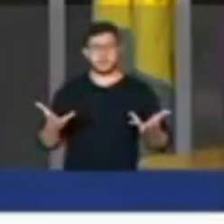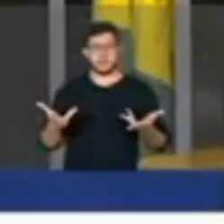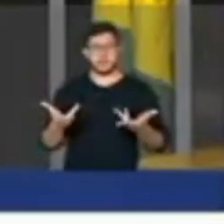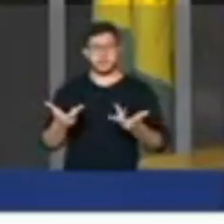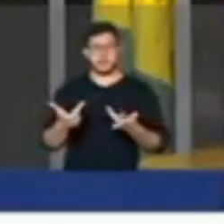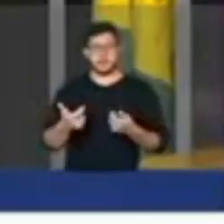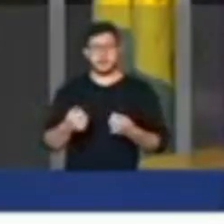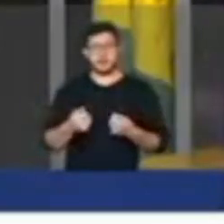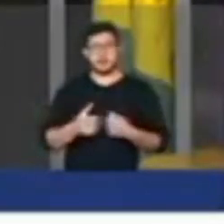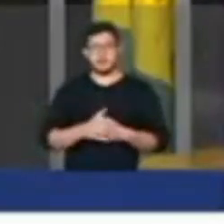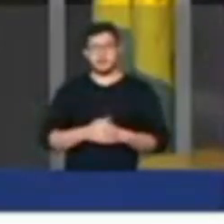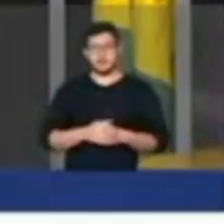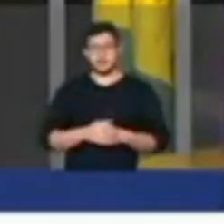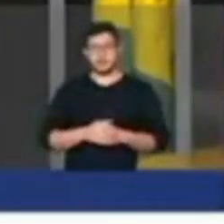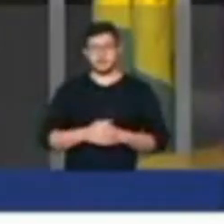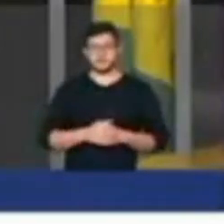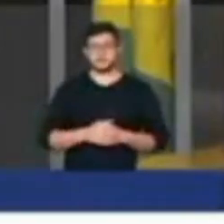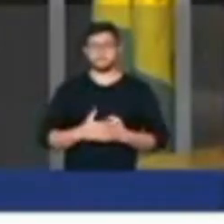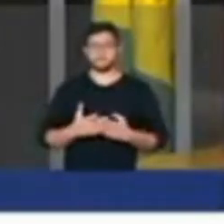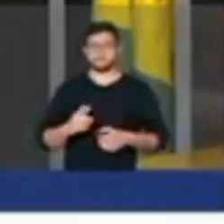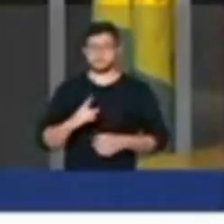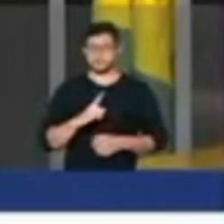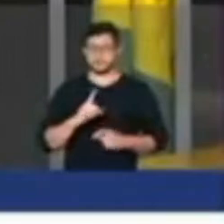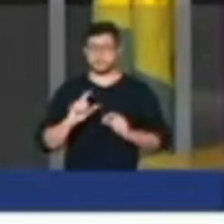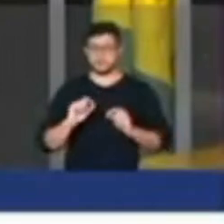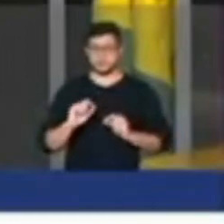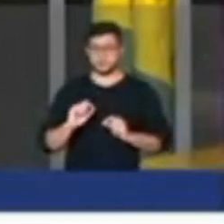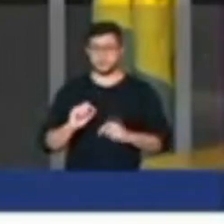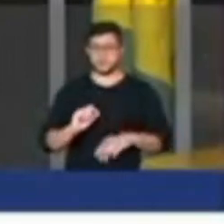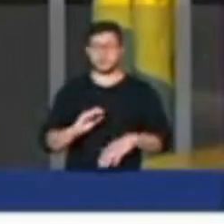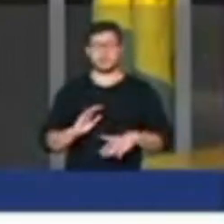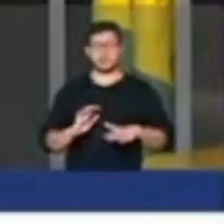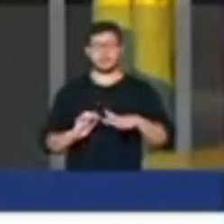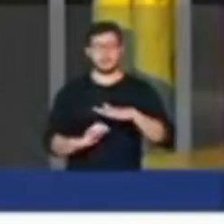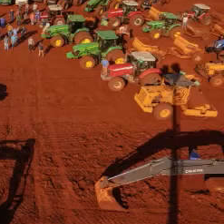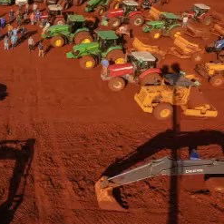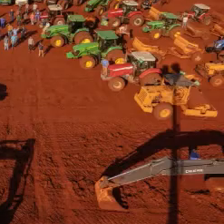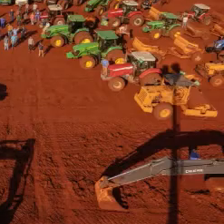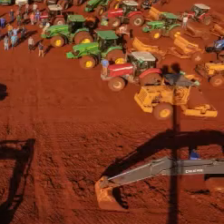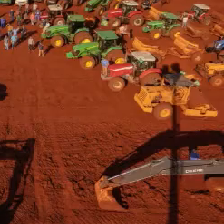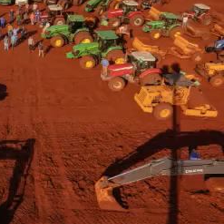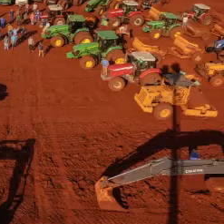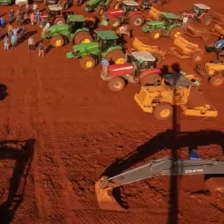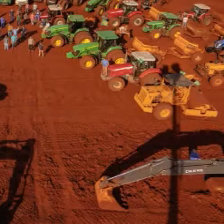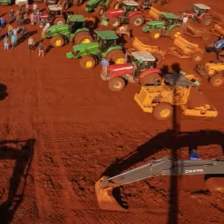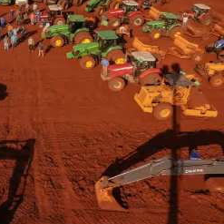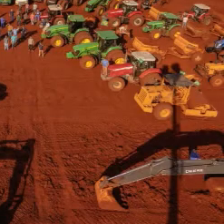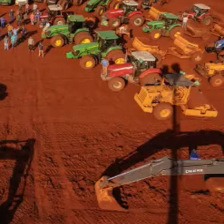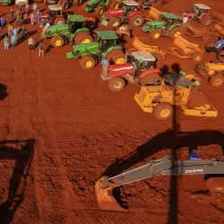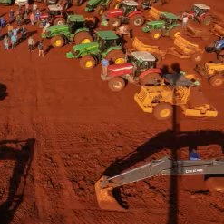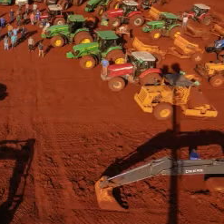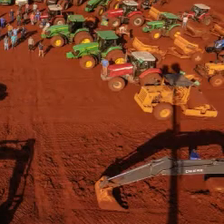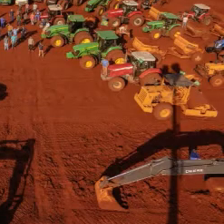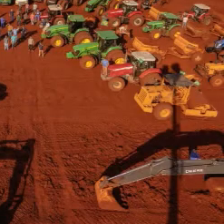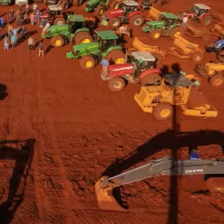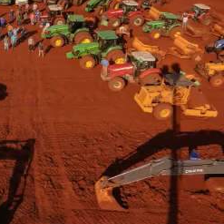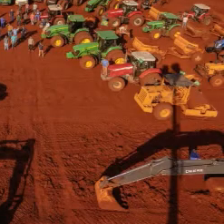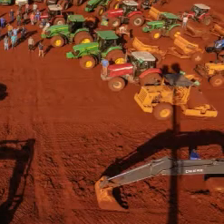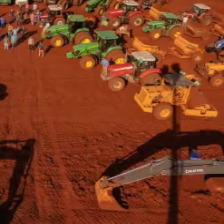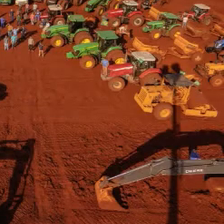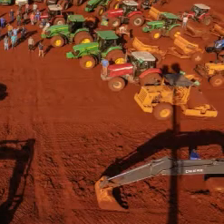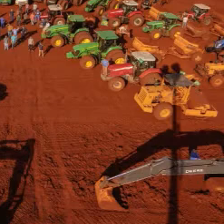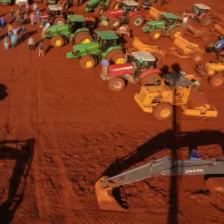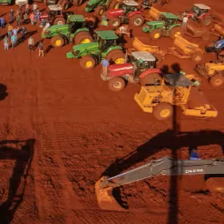unindo-se iniciativa privada e pública, fizeram uma obra, uma reza. A reza é uma